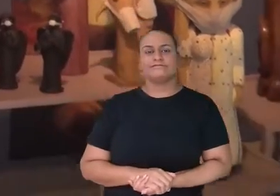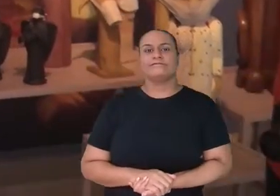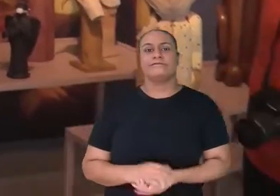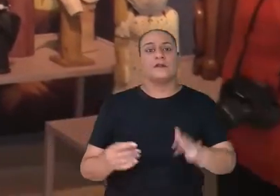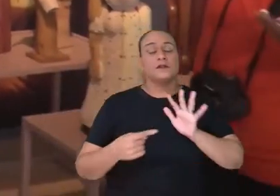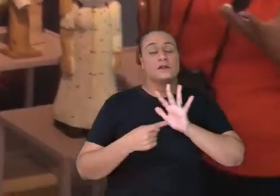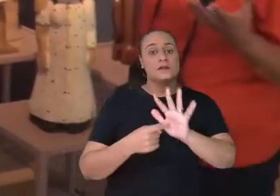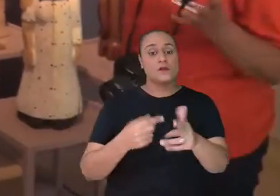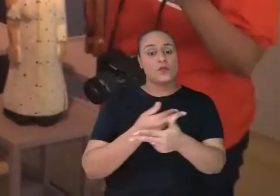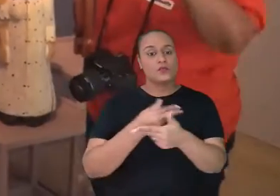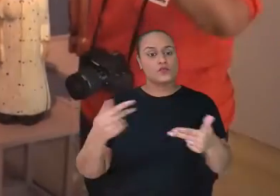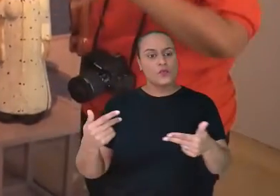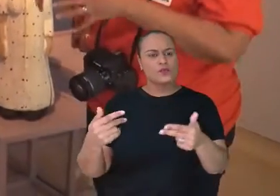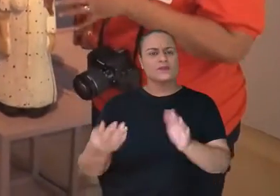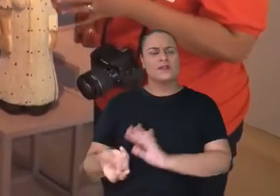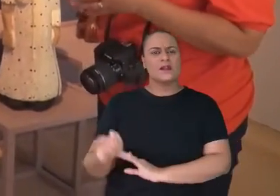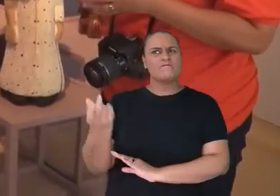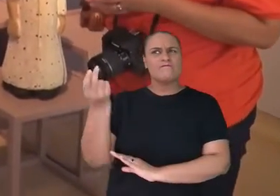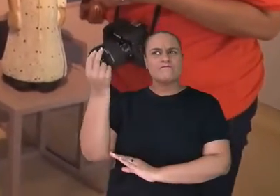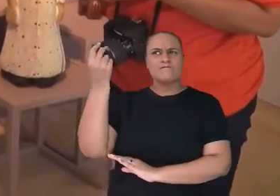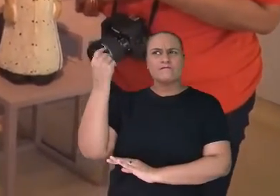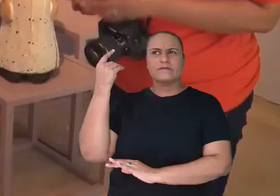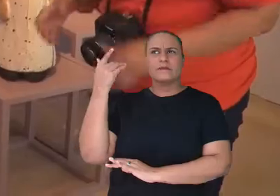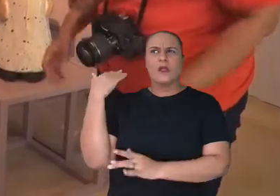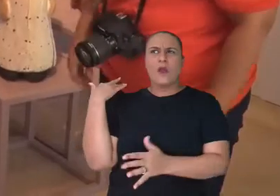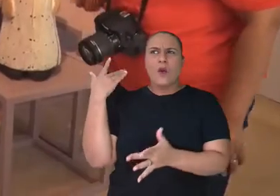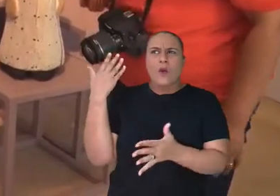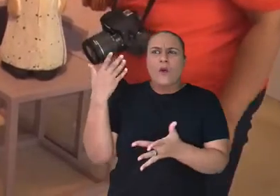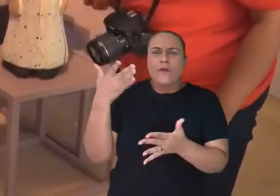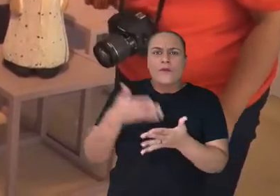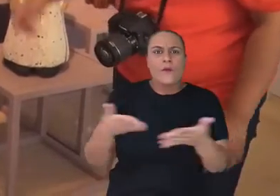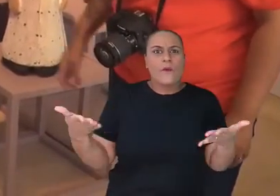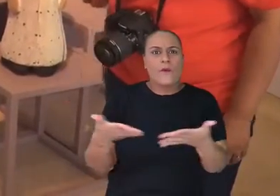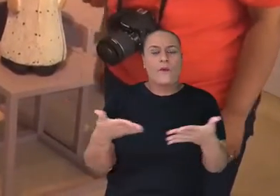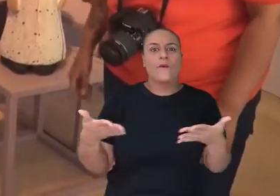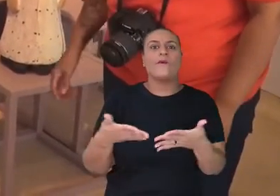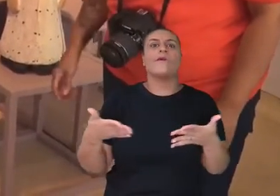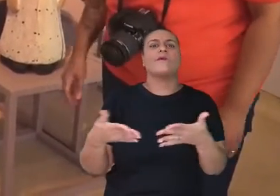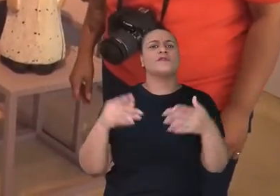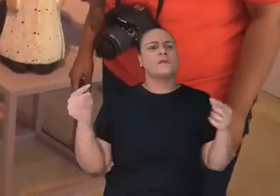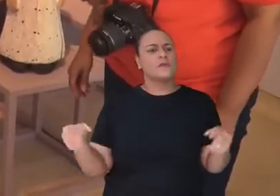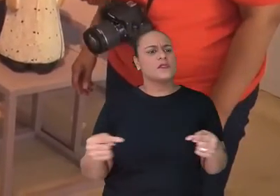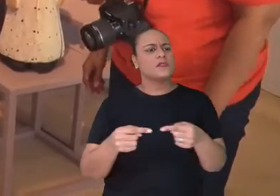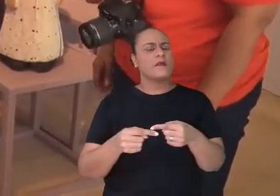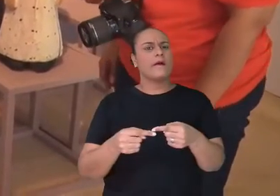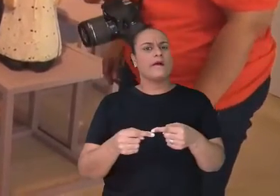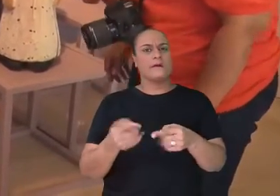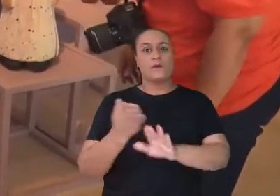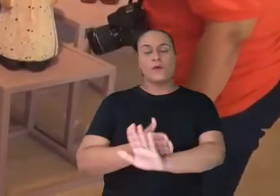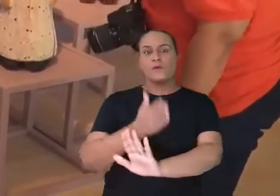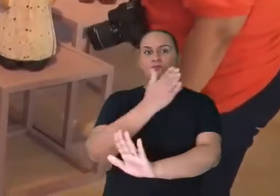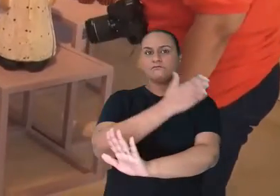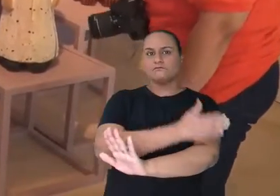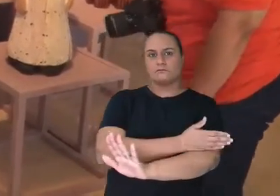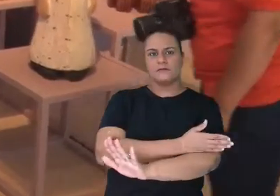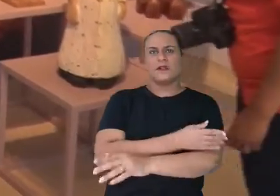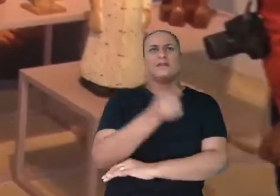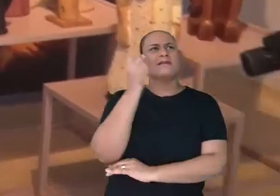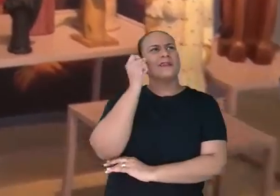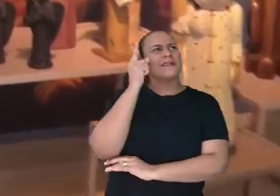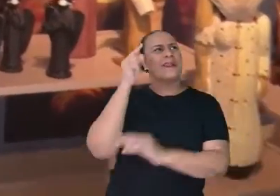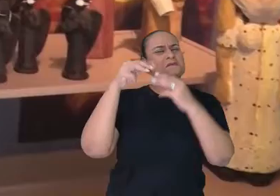as coisas antigas para o nosso universo hoje. Um diálogo com o nosso tempo, né? Porque desconstruir aquela ideia que